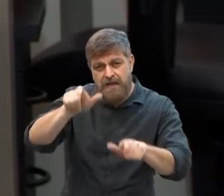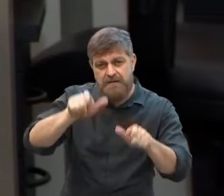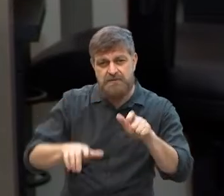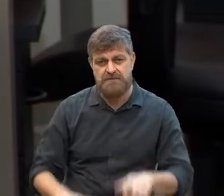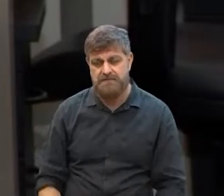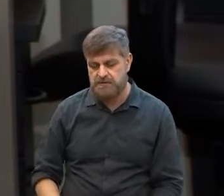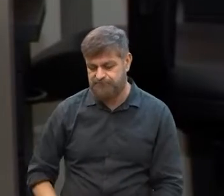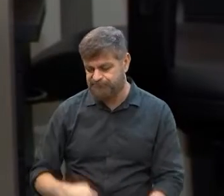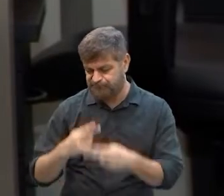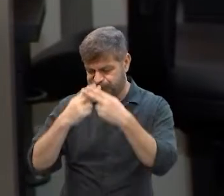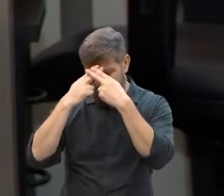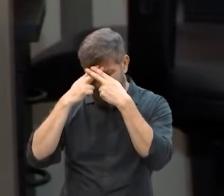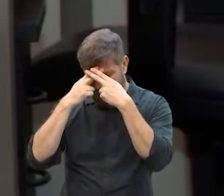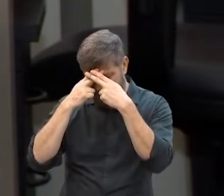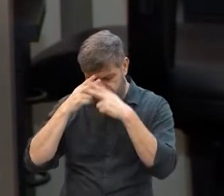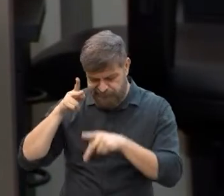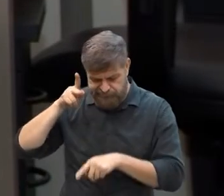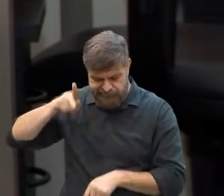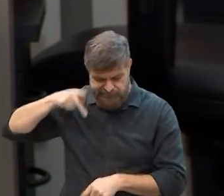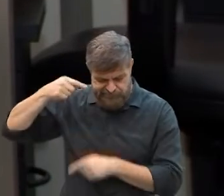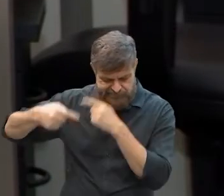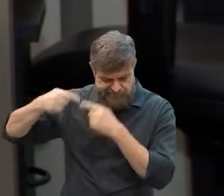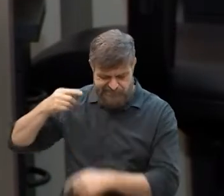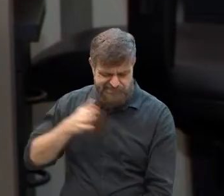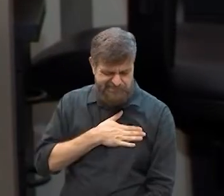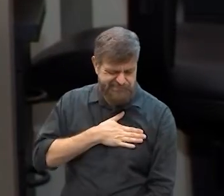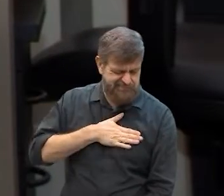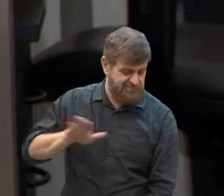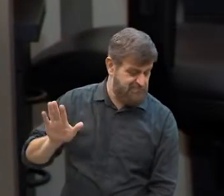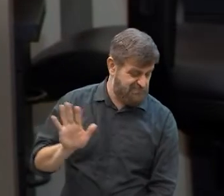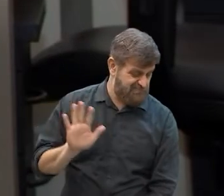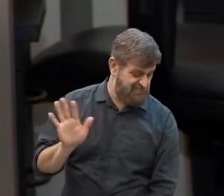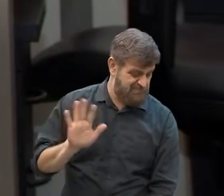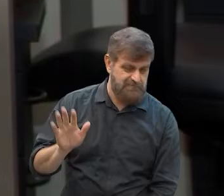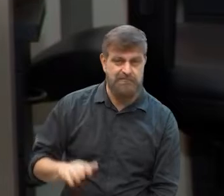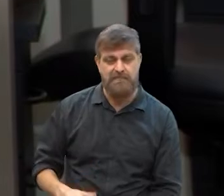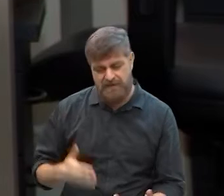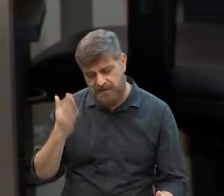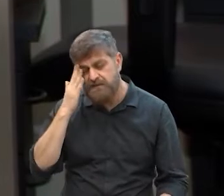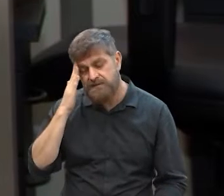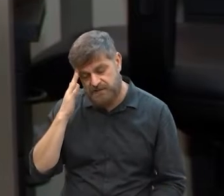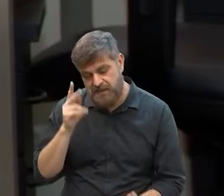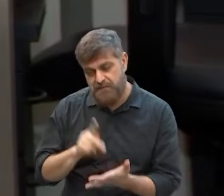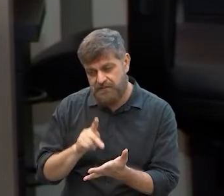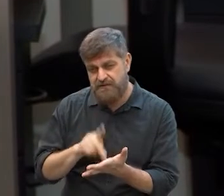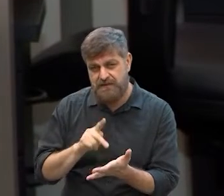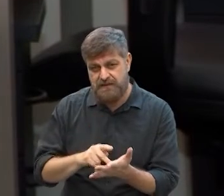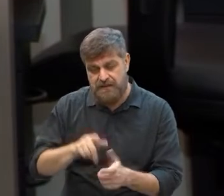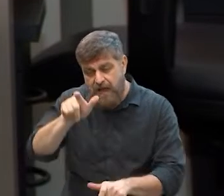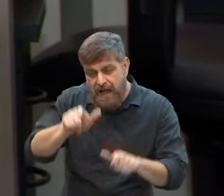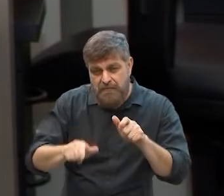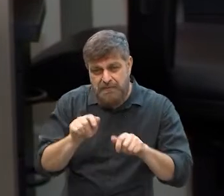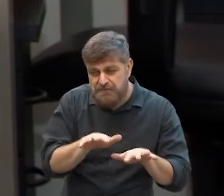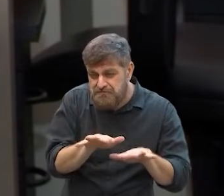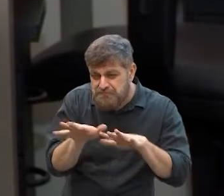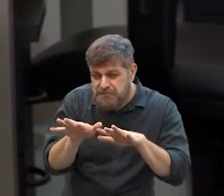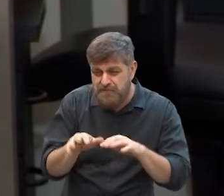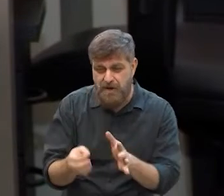muito frustradas, né, com o sistema político em geral. E não é à toa, né? As pessoas muitas